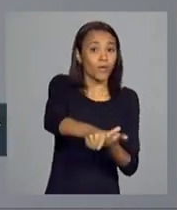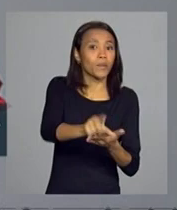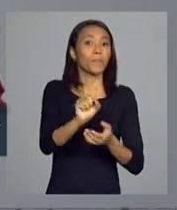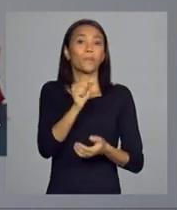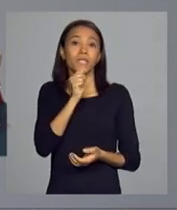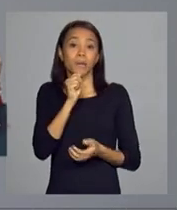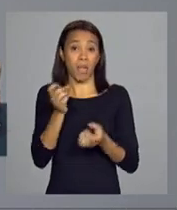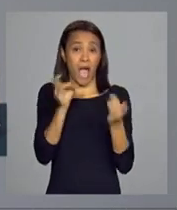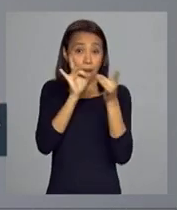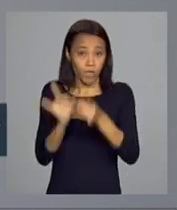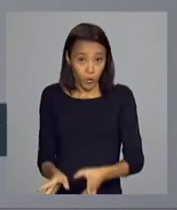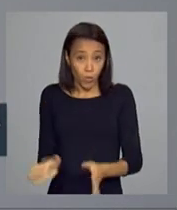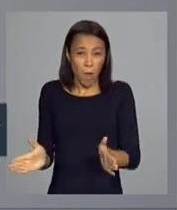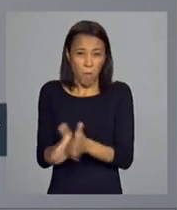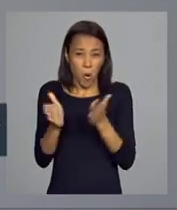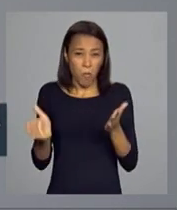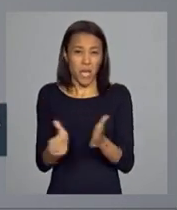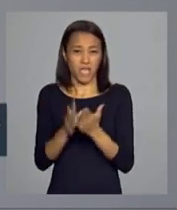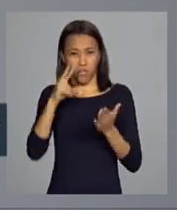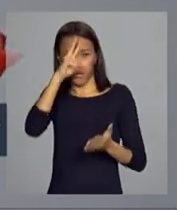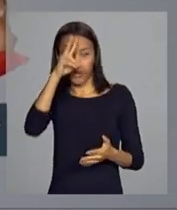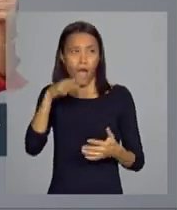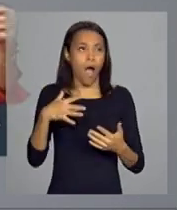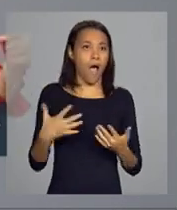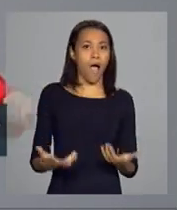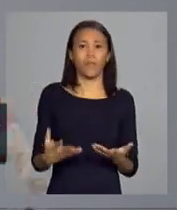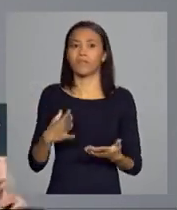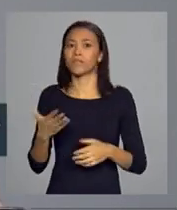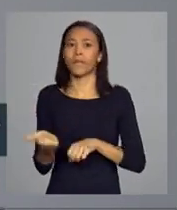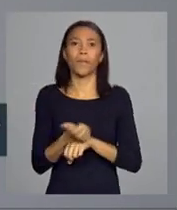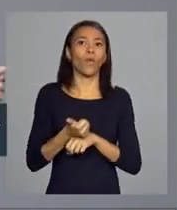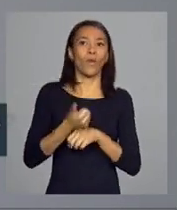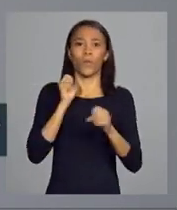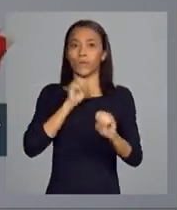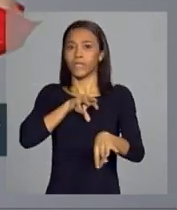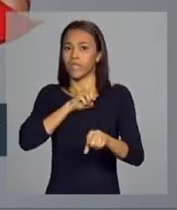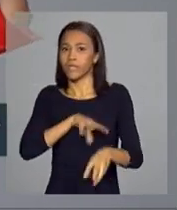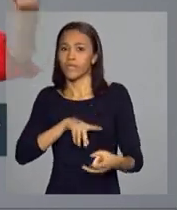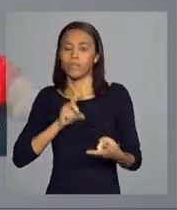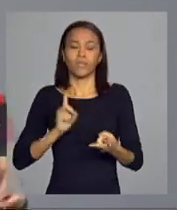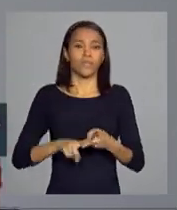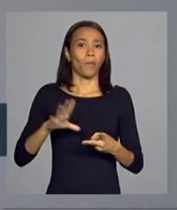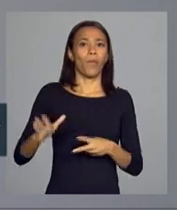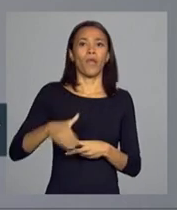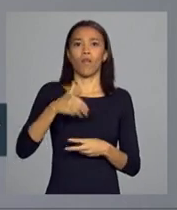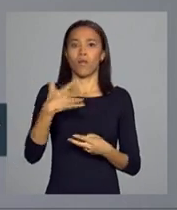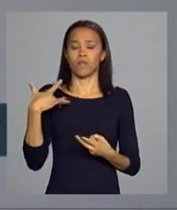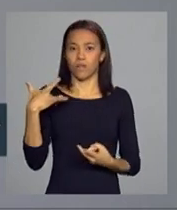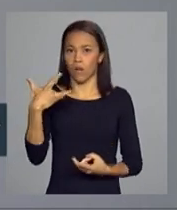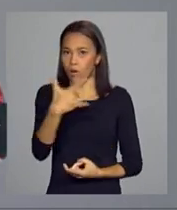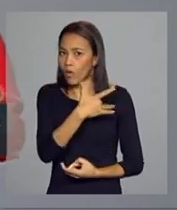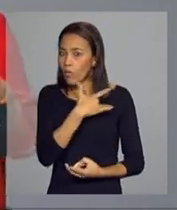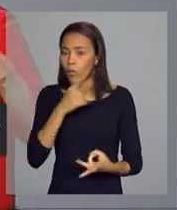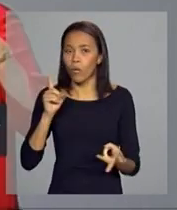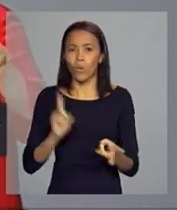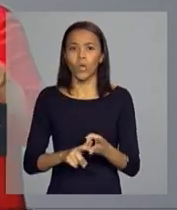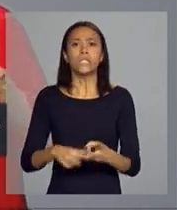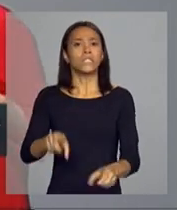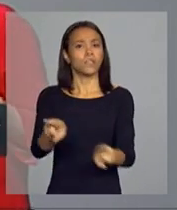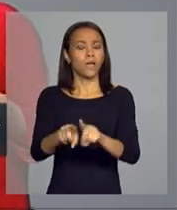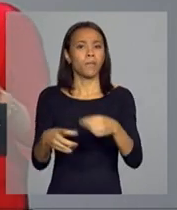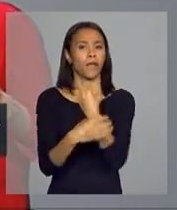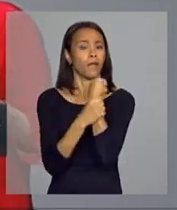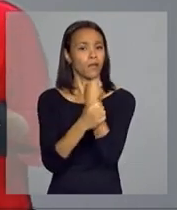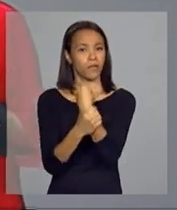Saiu da pobreza extrema. Ah, tem de ter melhor educação, melhor saúde, tem de ter